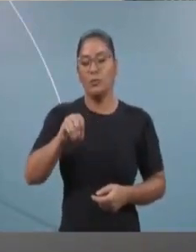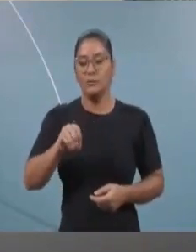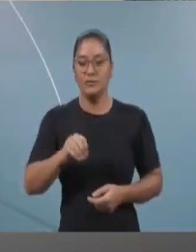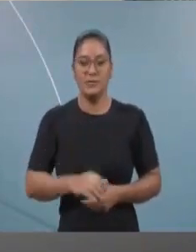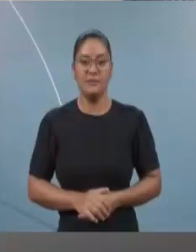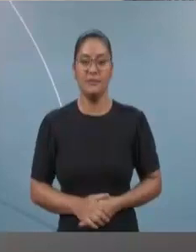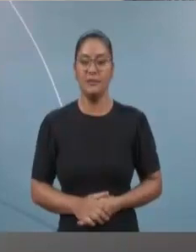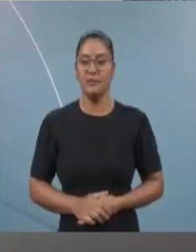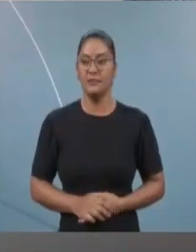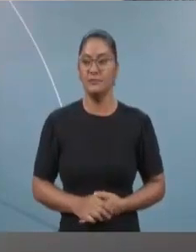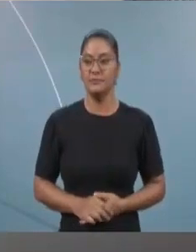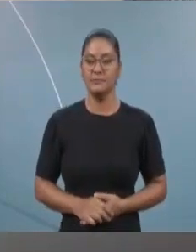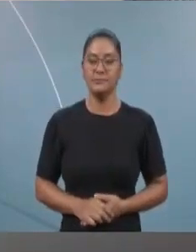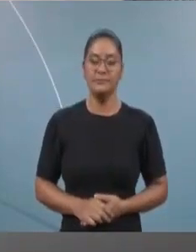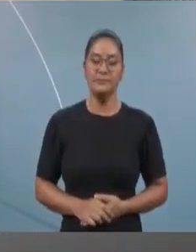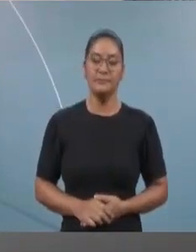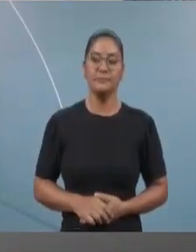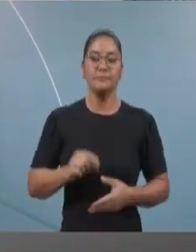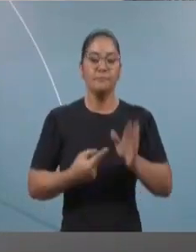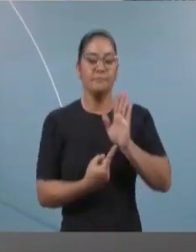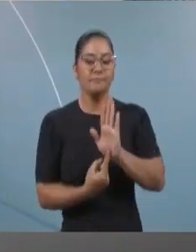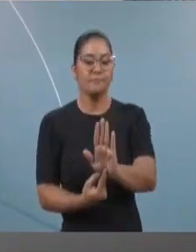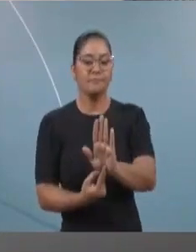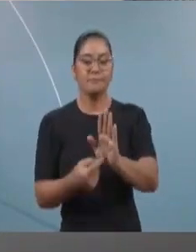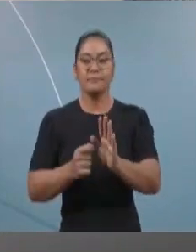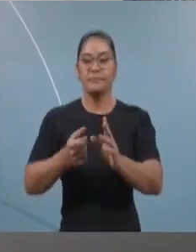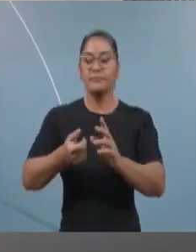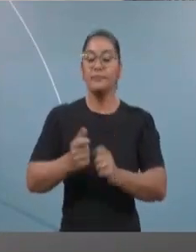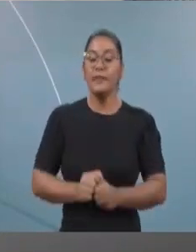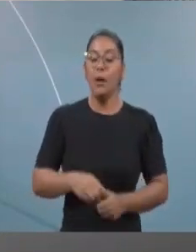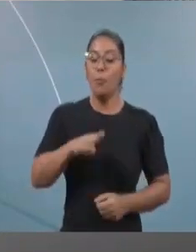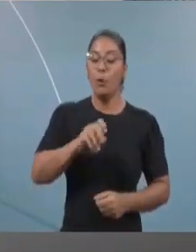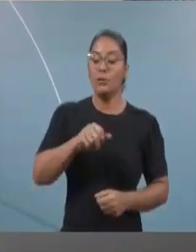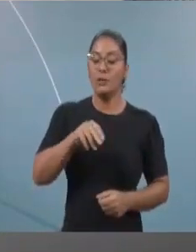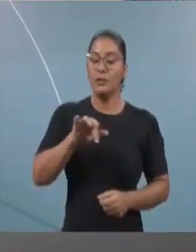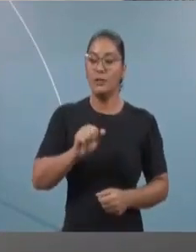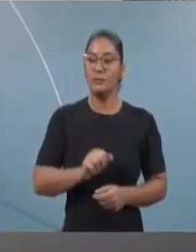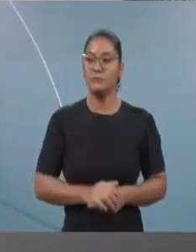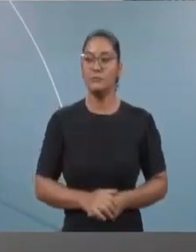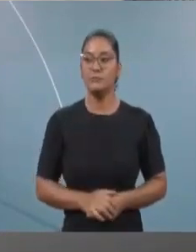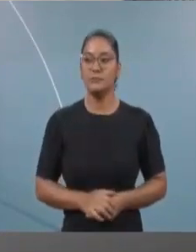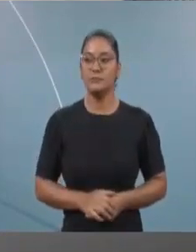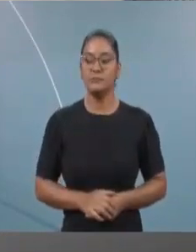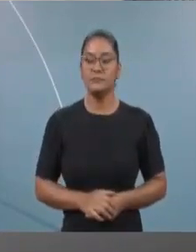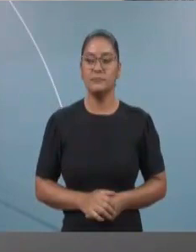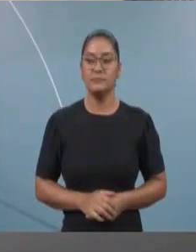mostrava que as bordadeiras estavam